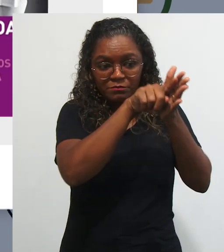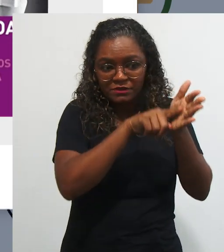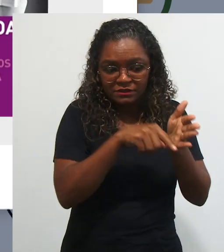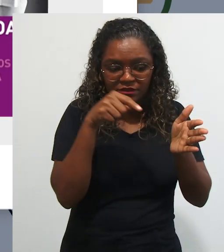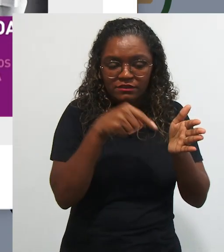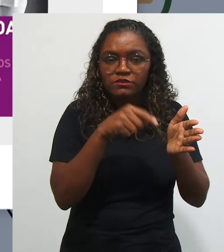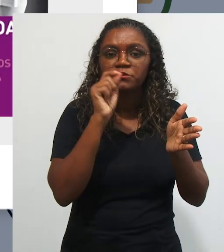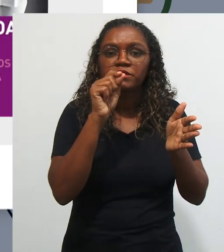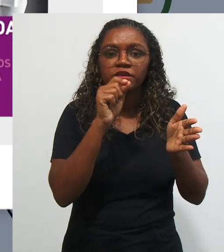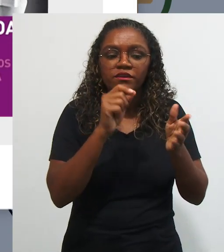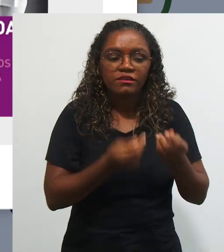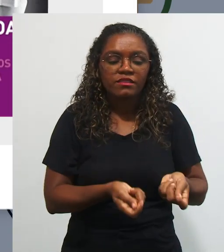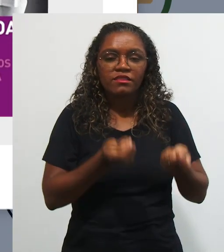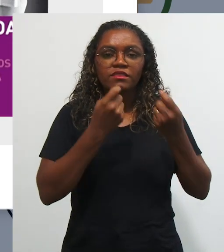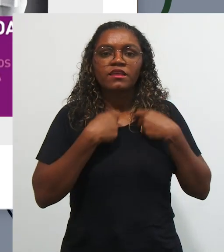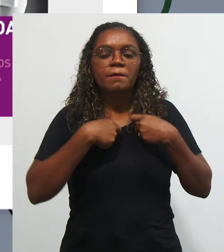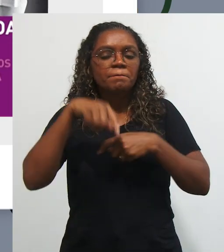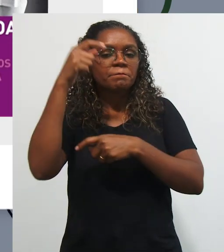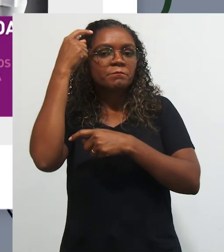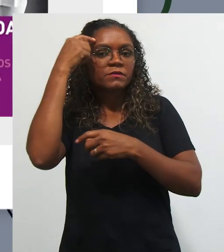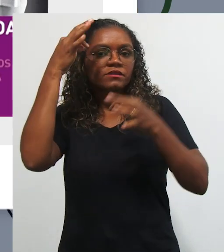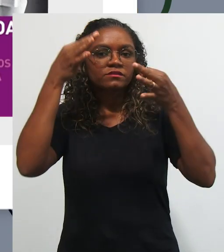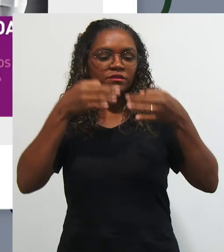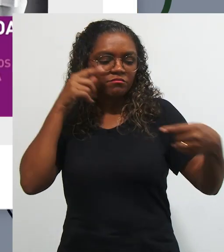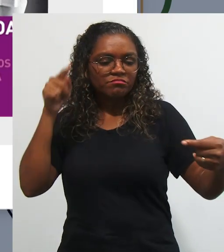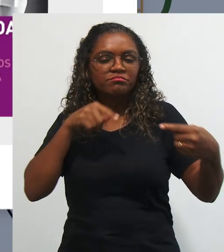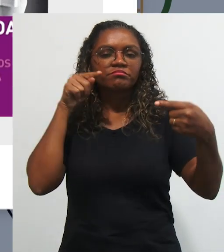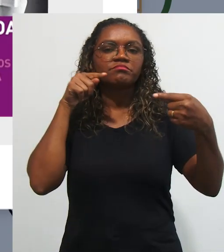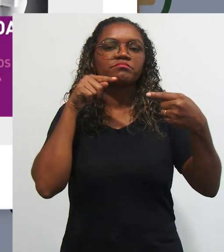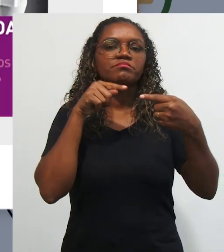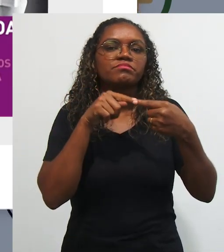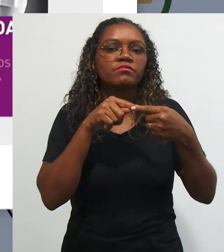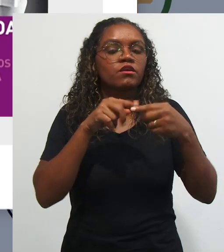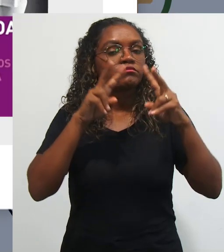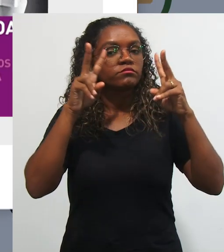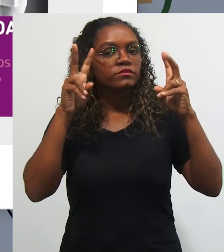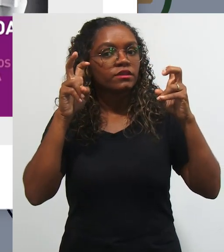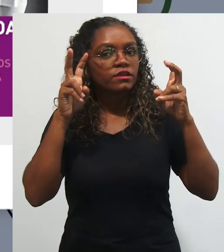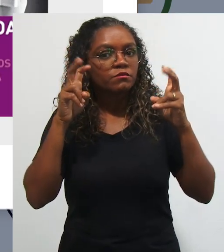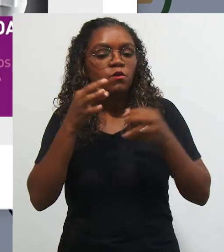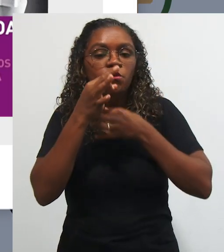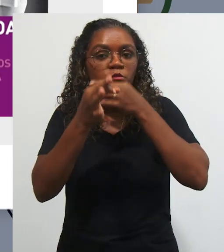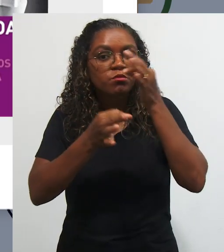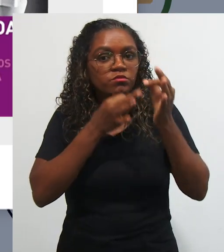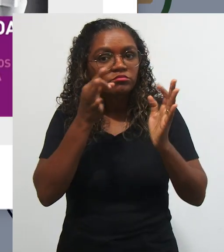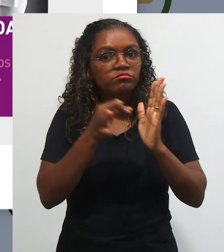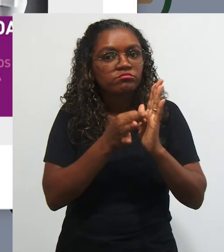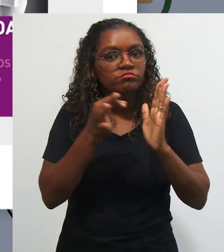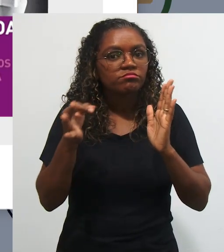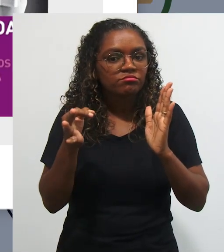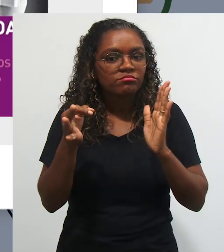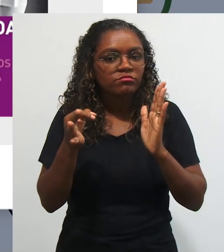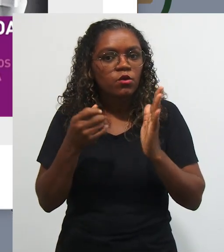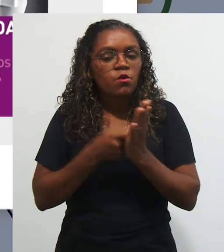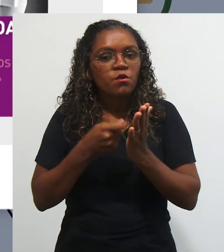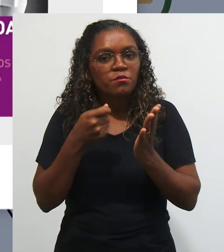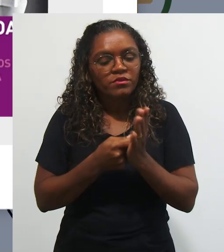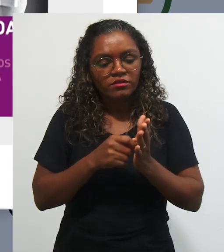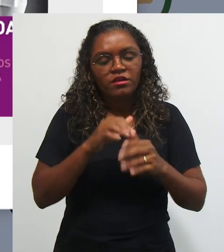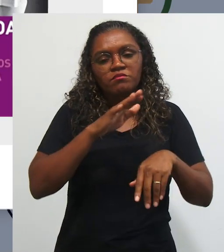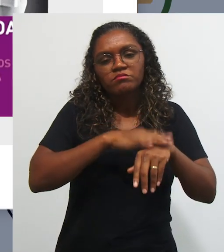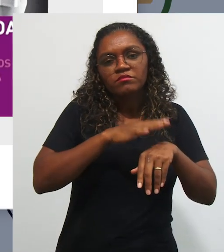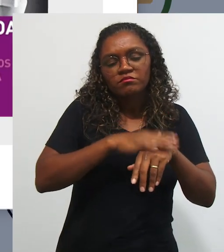a pensar certo. Pensar certo em termos críticos. É uma exigência que